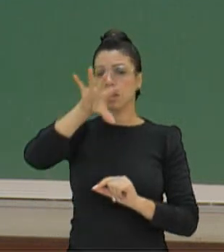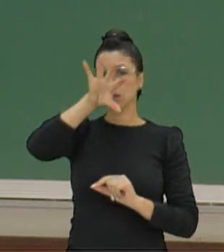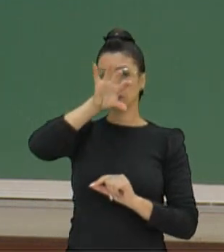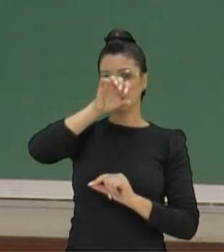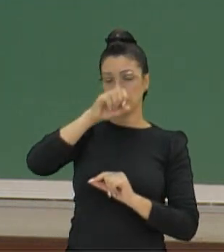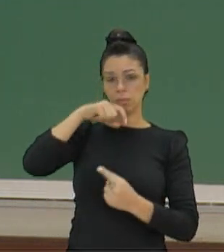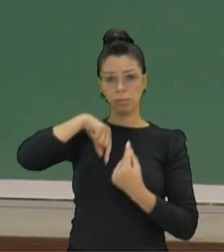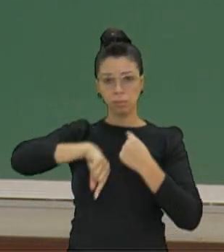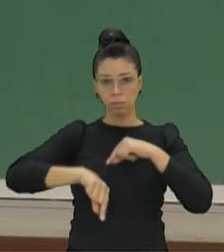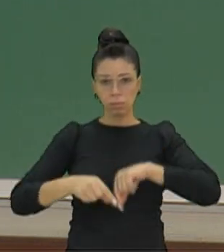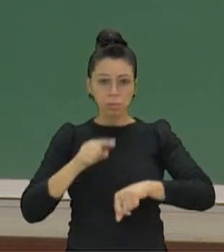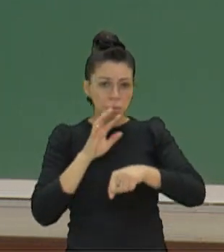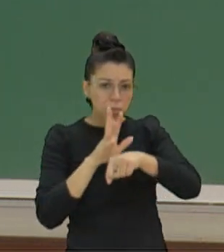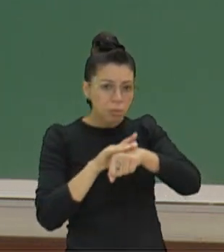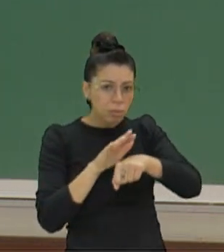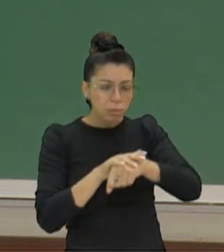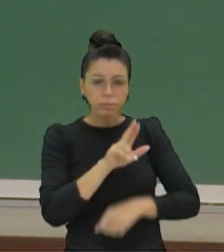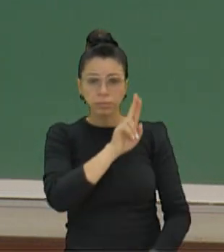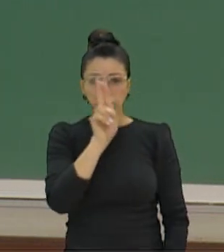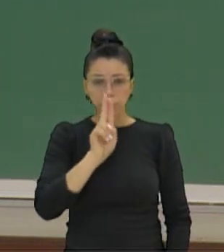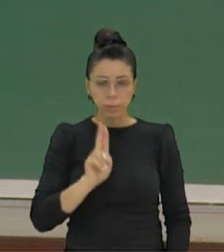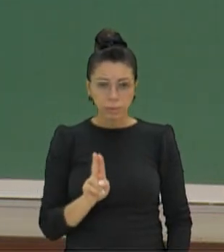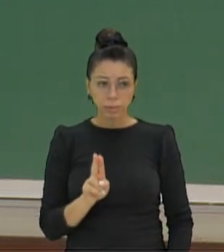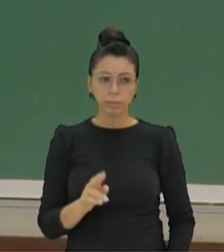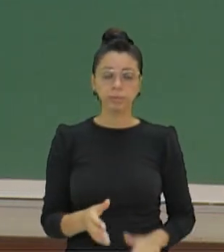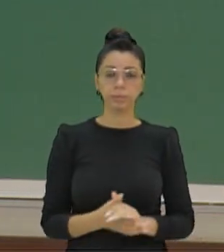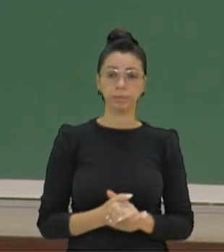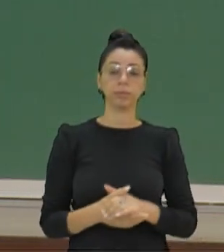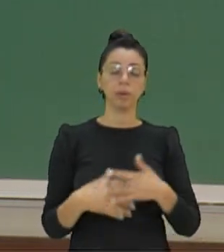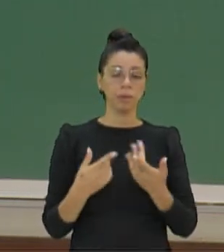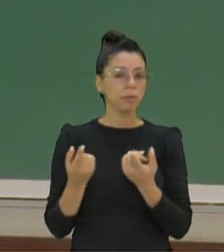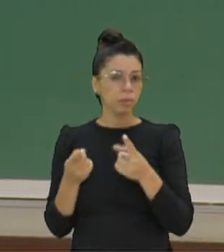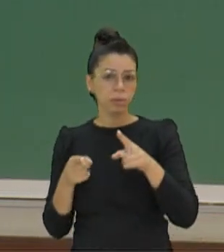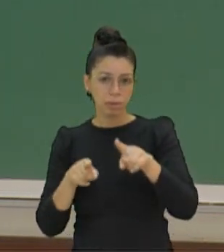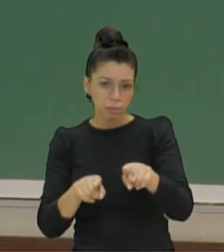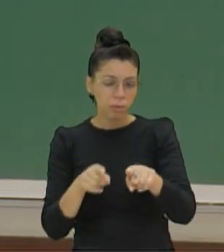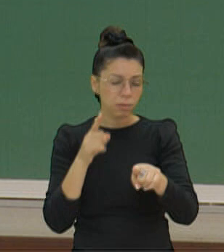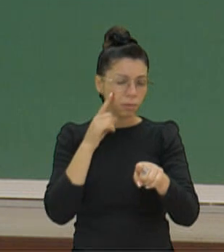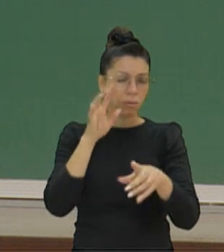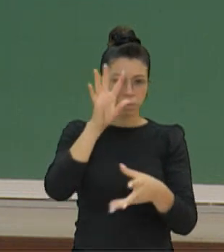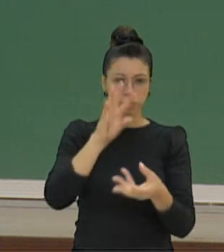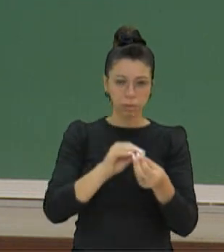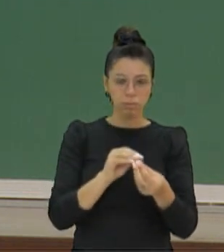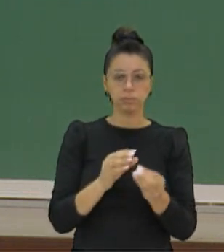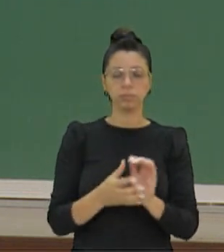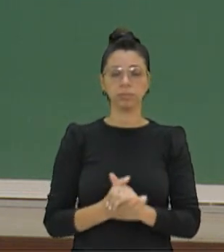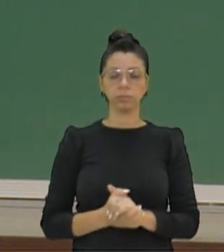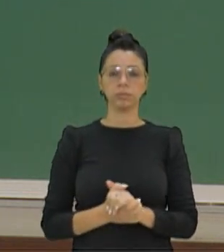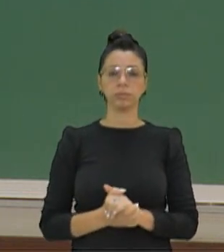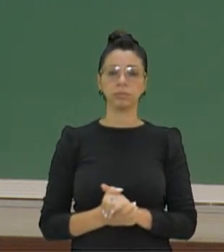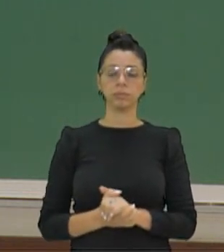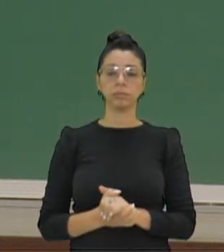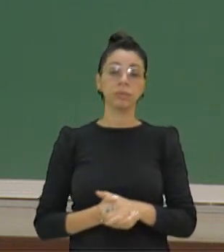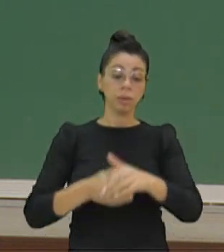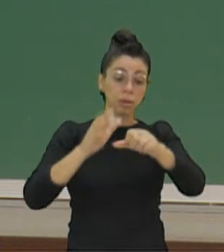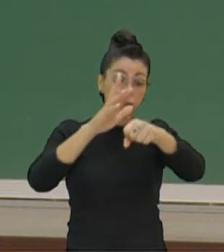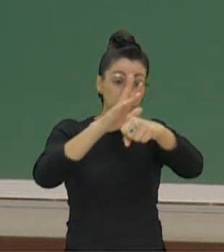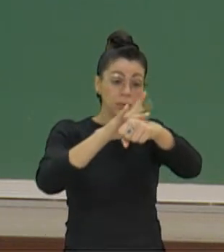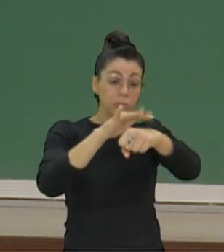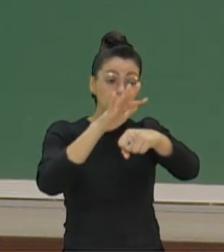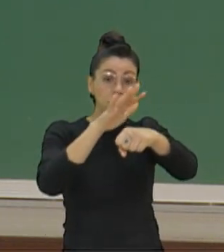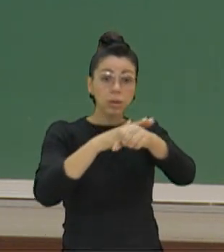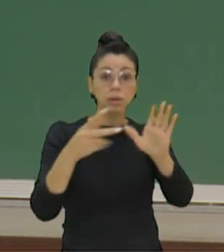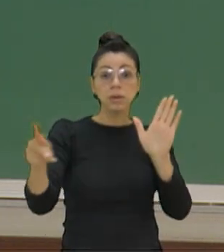nome de alguma delas? Então vamos ver através de um teste, um desafio aqui. São doenças respiratórias